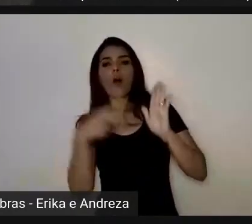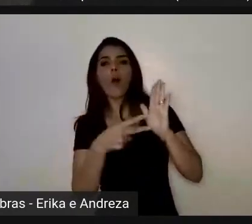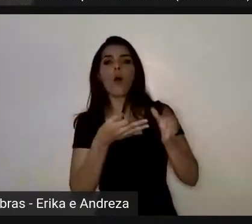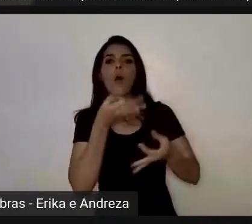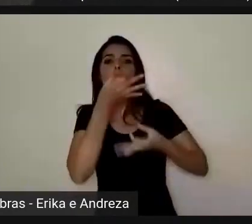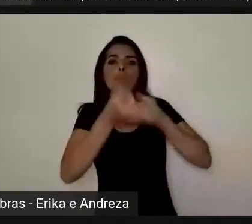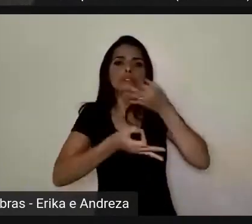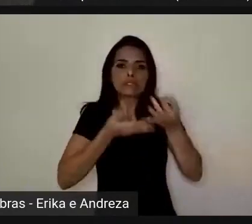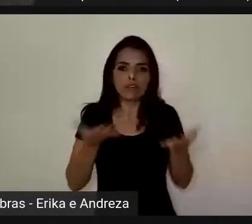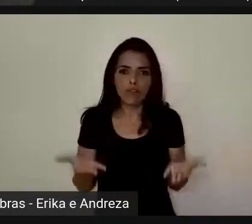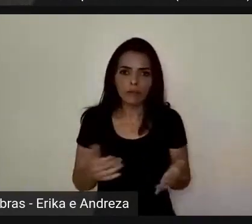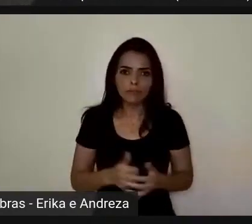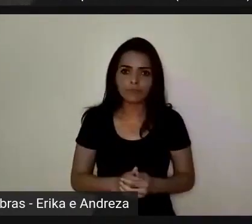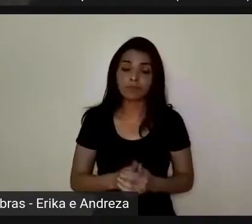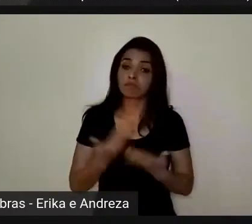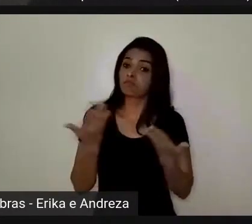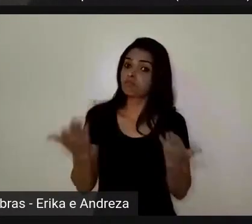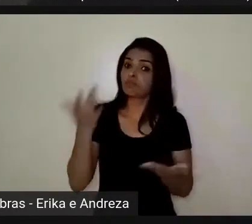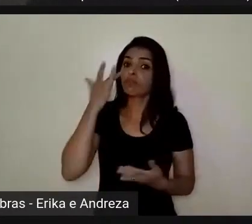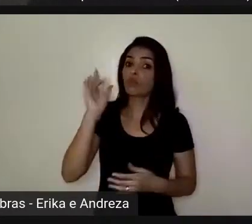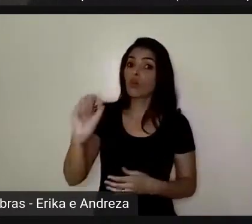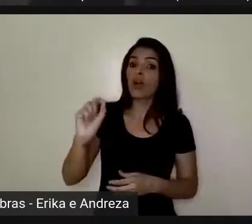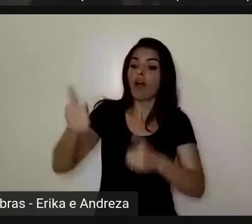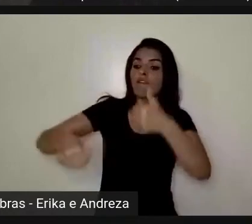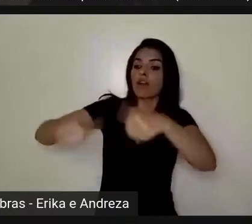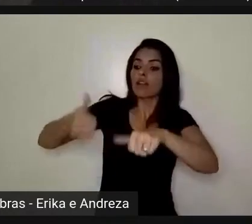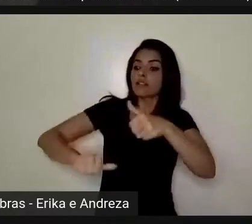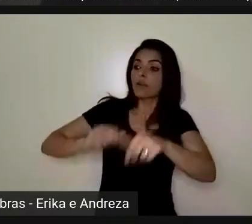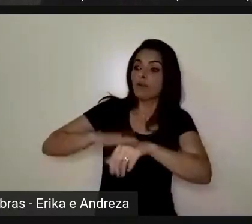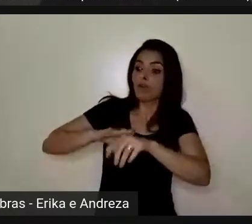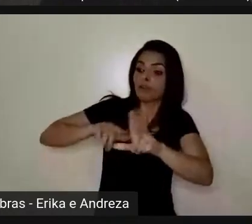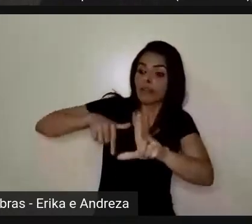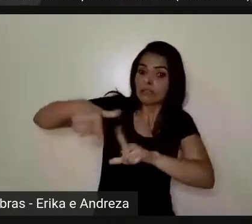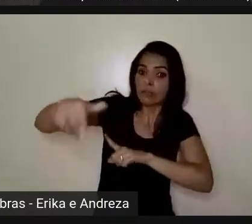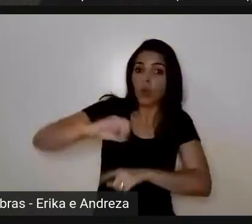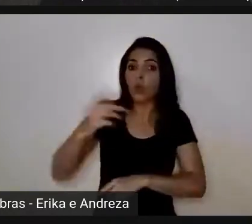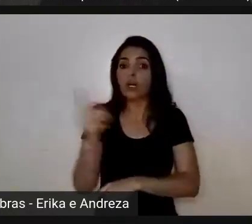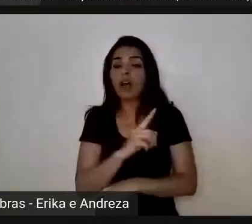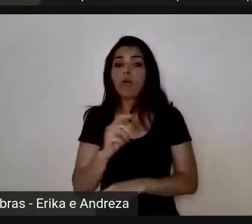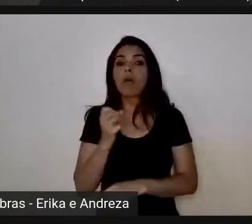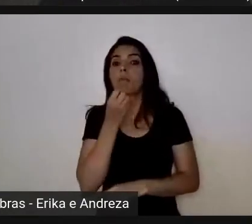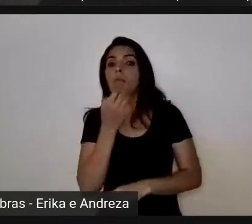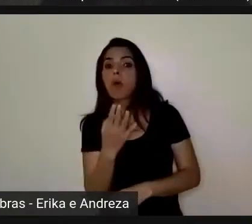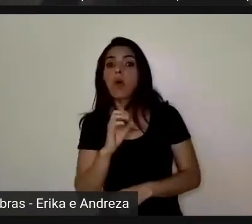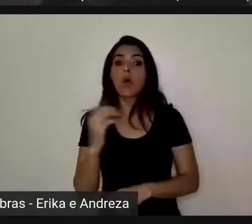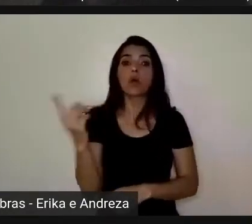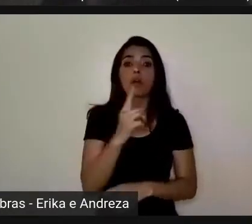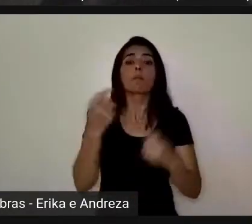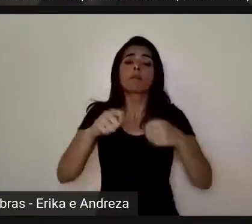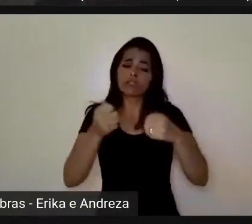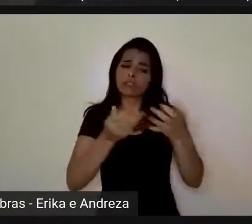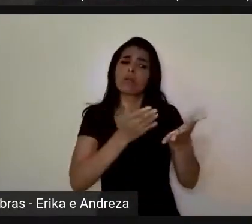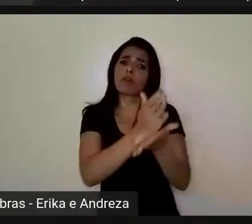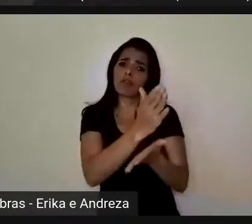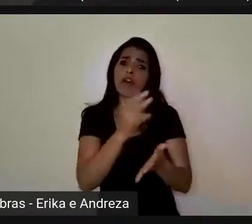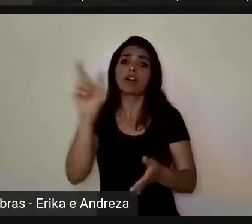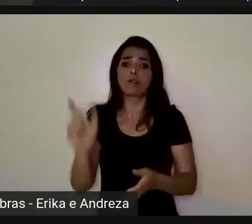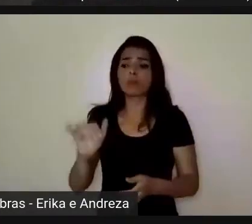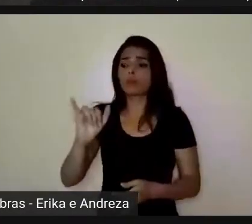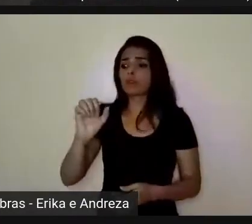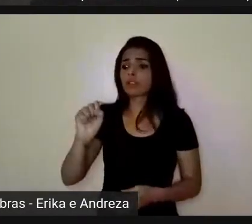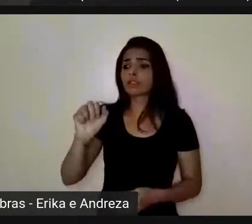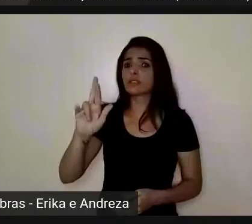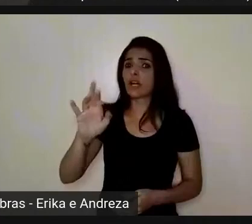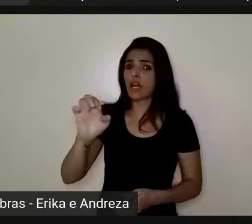avaliação de desempenho é suficiente, ela precisa ser regulamentada. Esse é um ponto que imagino que eu e o professor Israel concordamos. Agora, ela